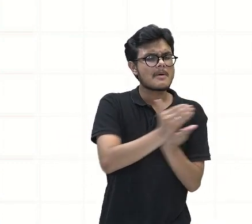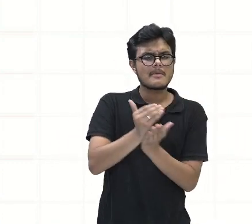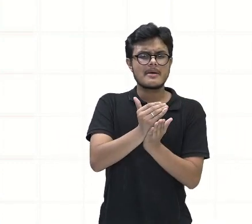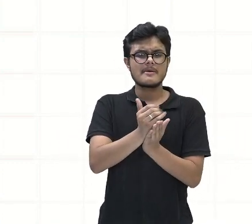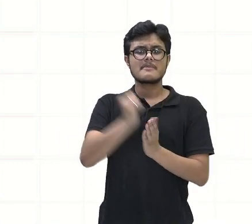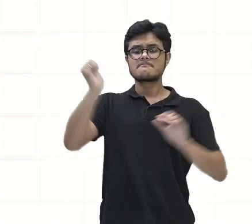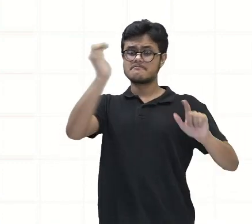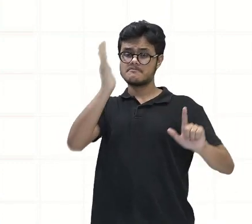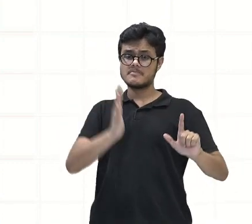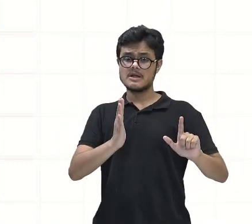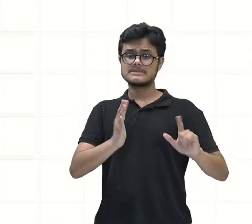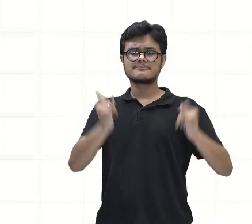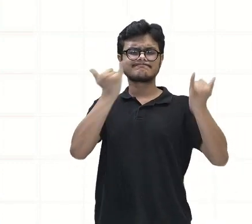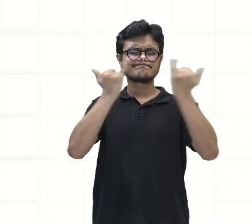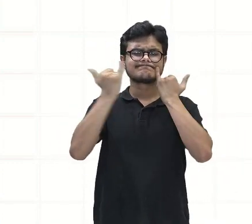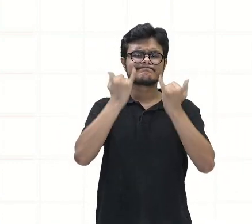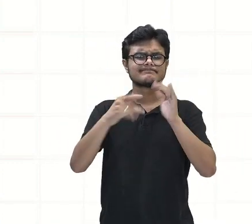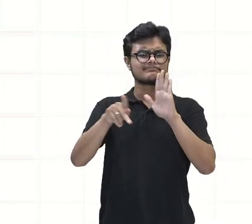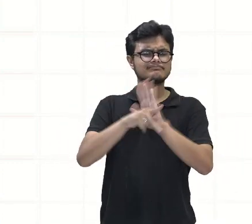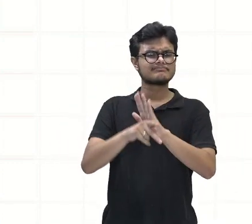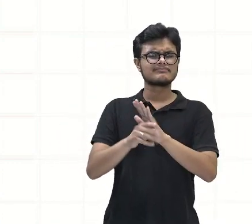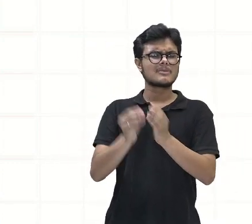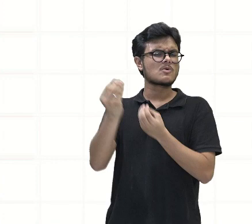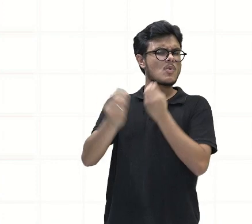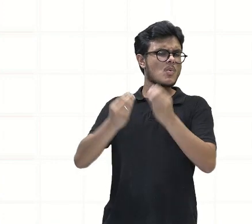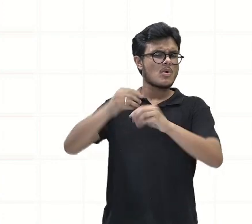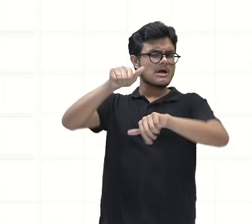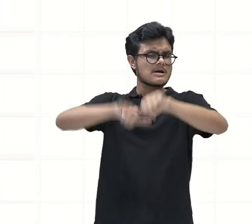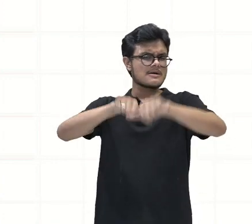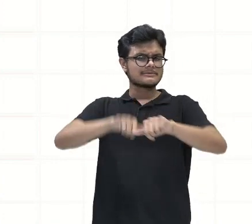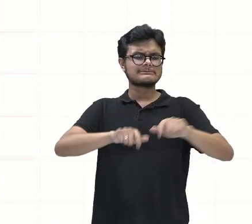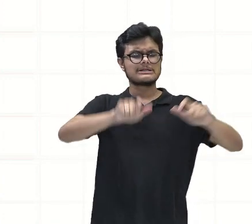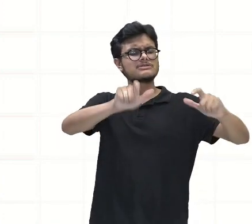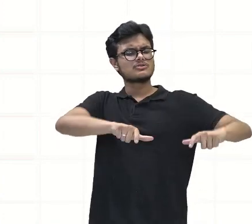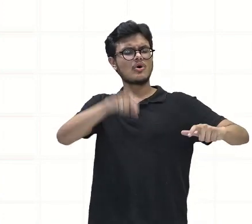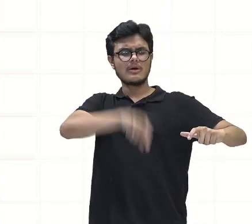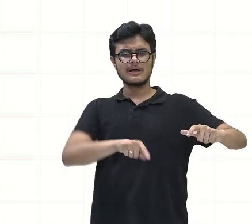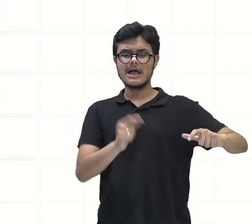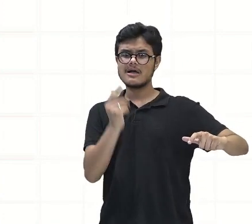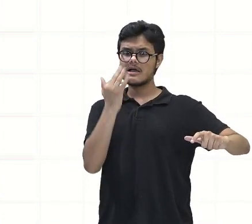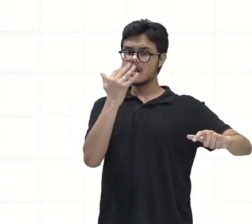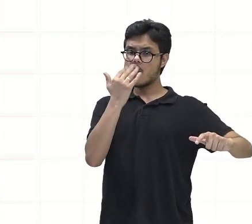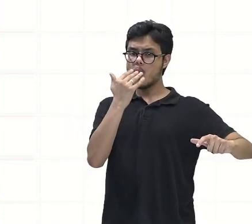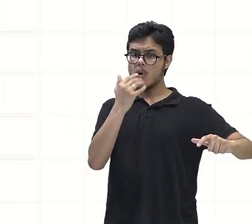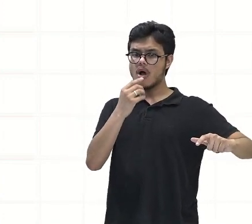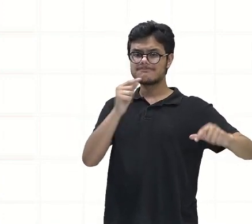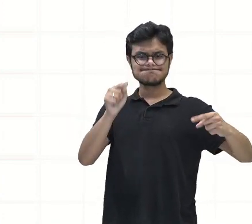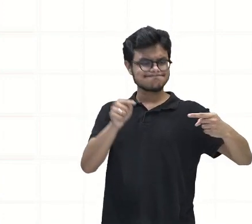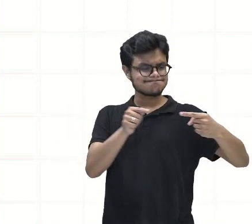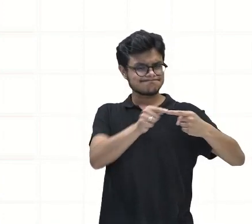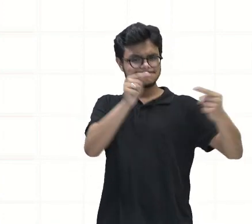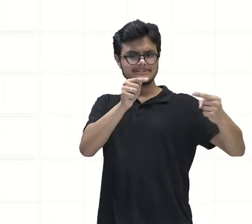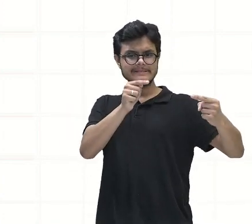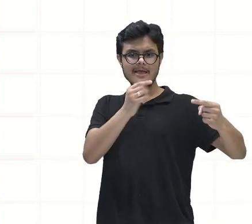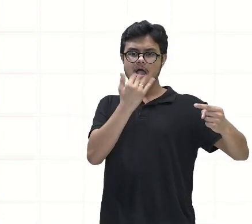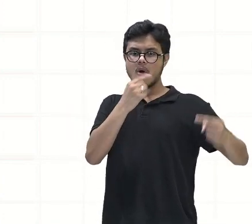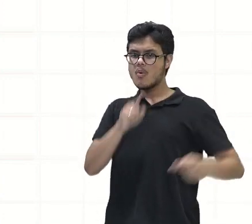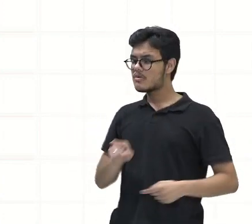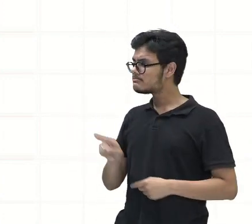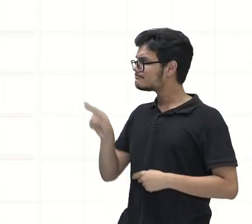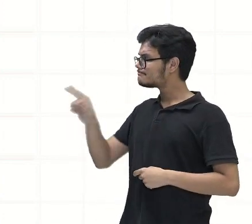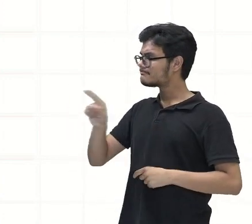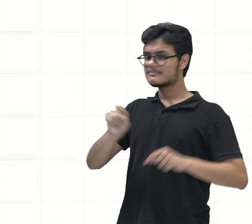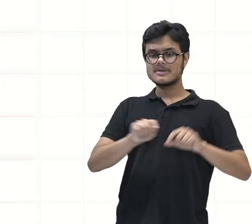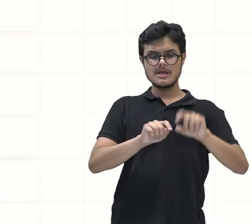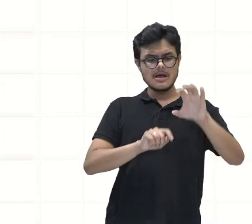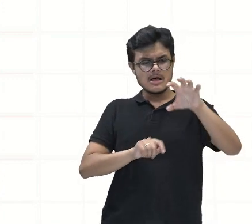Brasil do nosso país Então a gente vai ver que é essa área colhida de soja ela vai se encontrar aqui